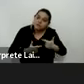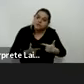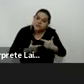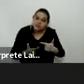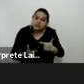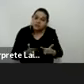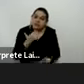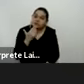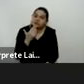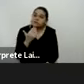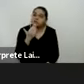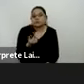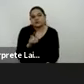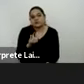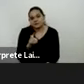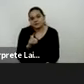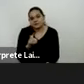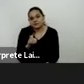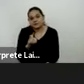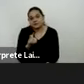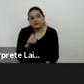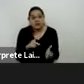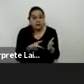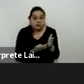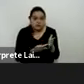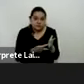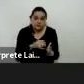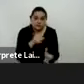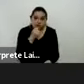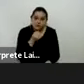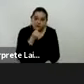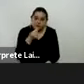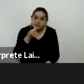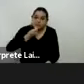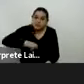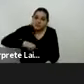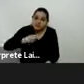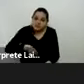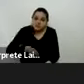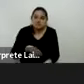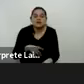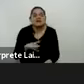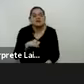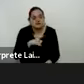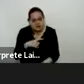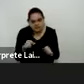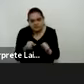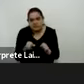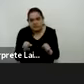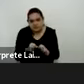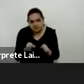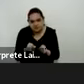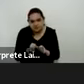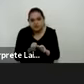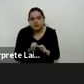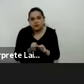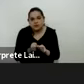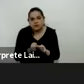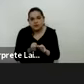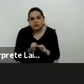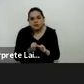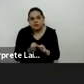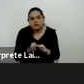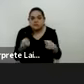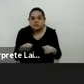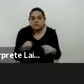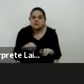reivindicação. O sindicato, por exemplo, deve, e tem feito isso, deve procurar parlamentares,